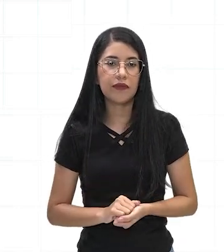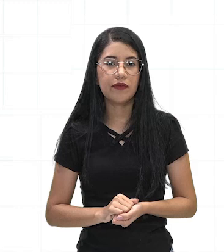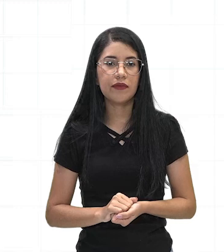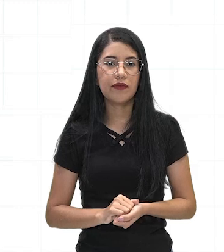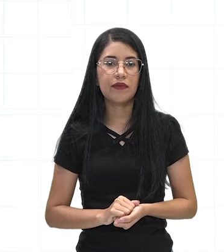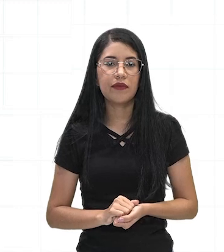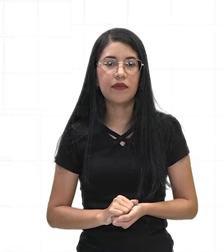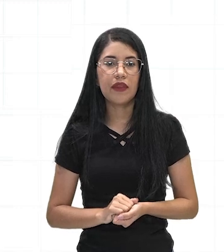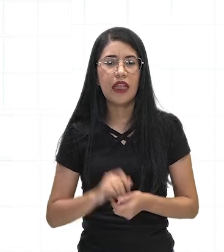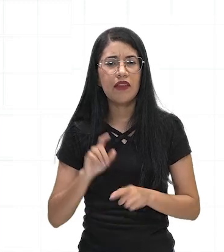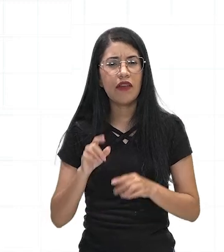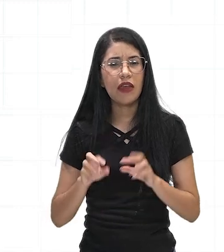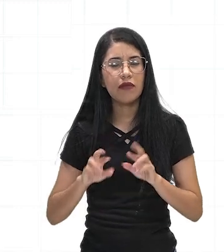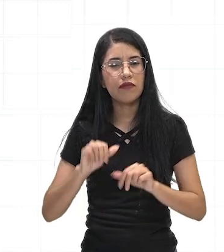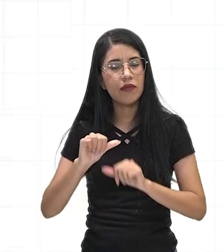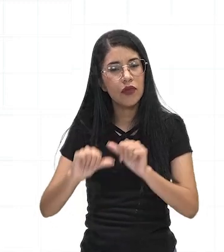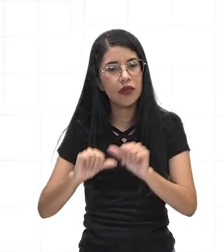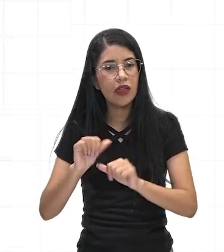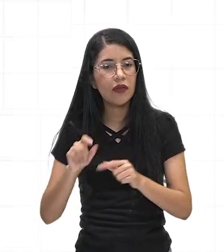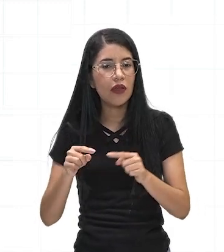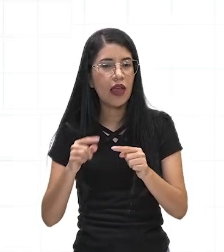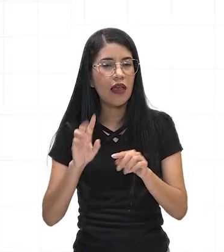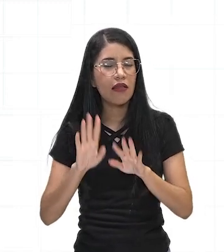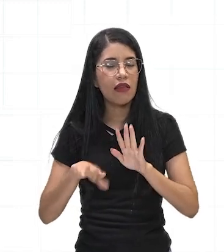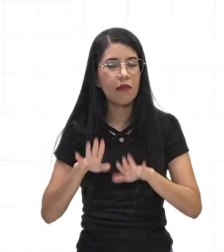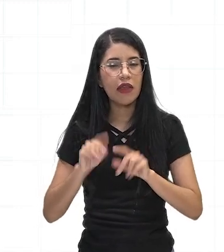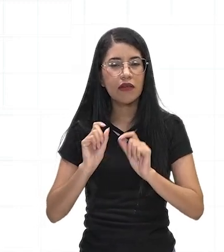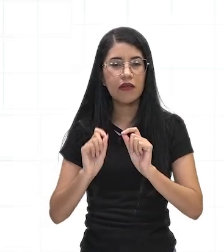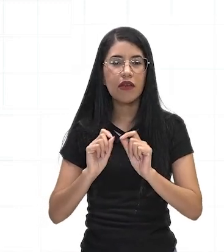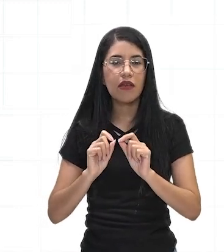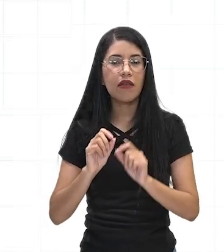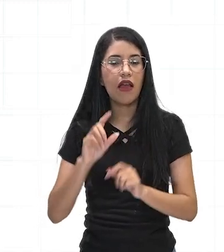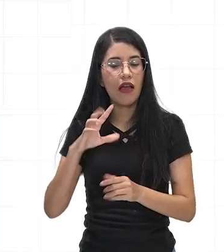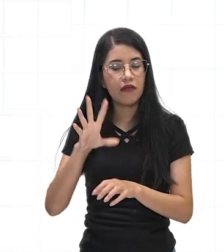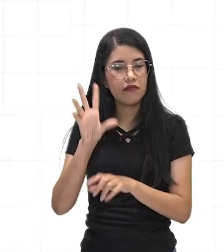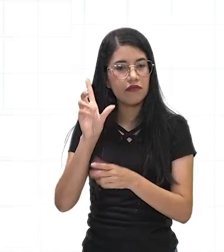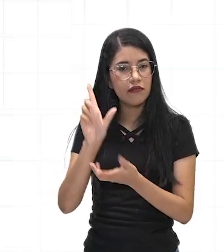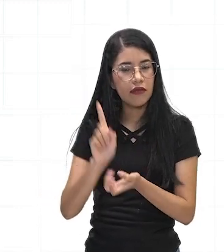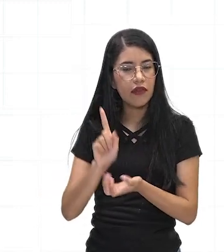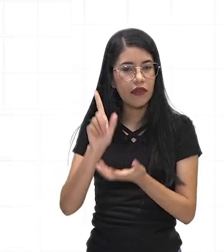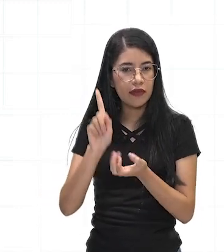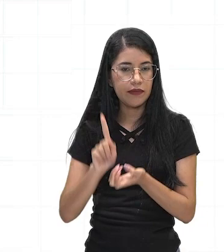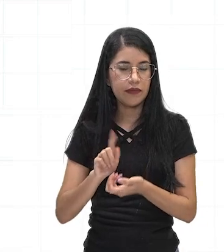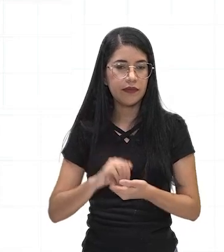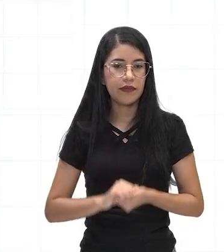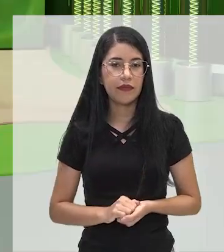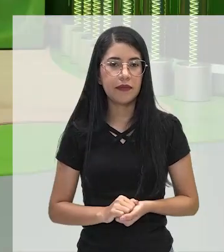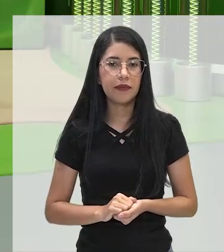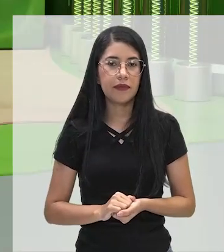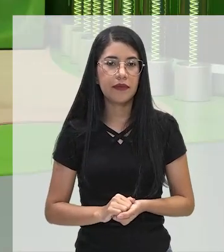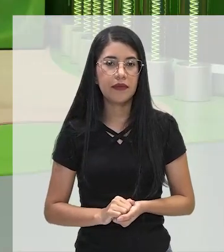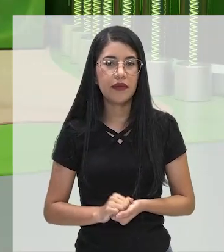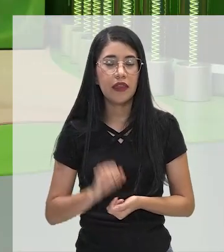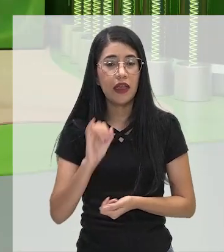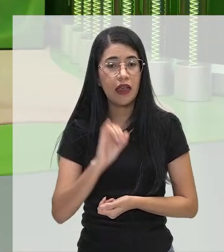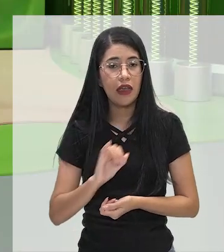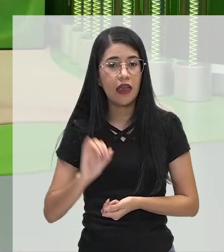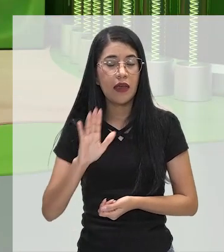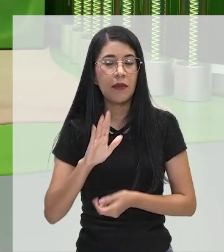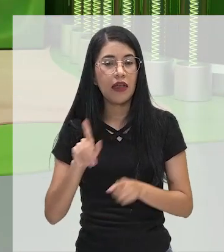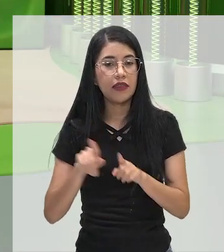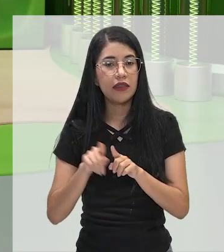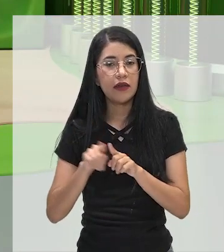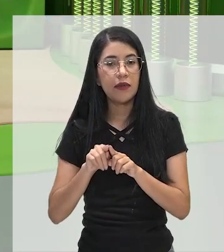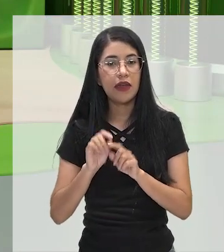que vai se alternando de acordo com a gravidade da Lua e o movimento que ela vai fazendo. Agora a gente tem uma animação aqui com um esquema